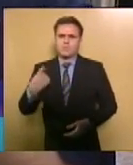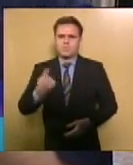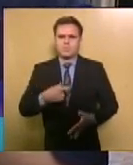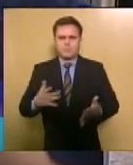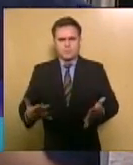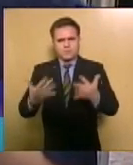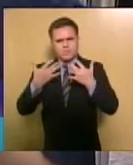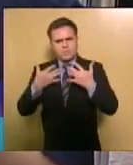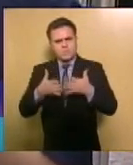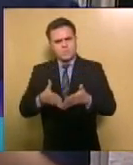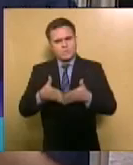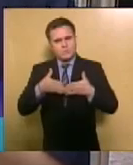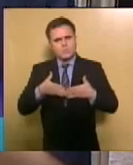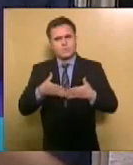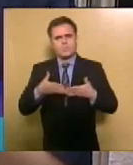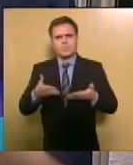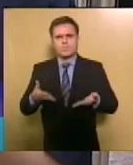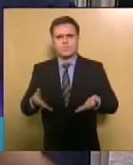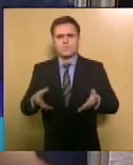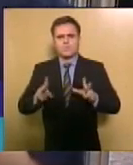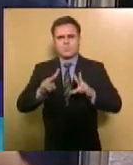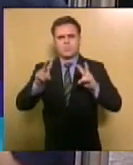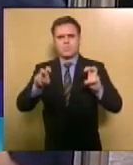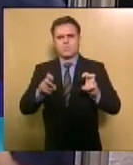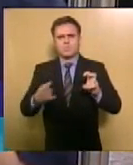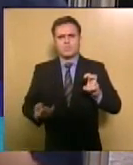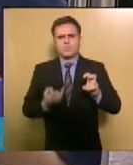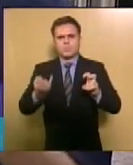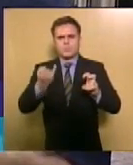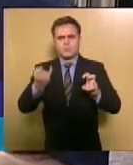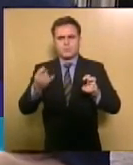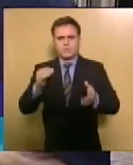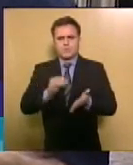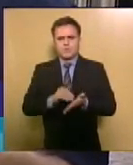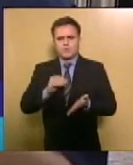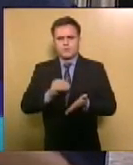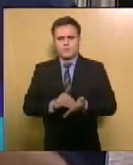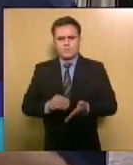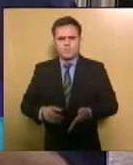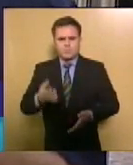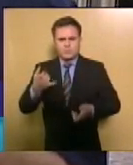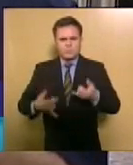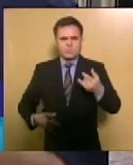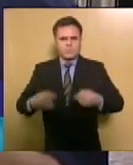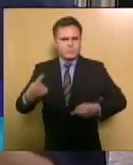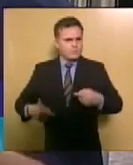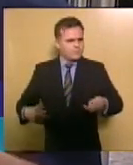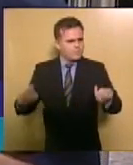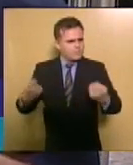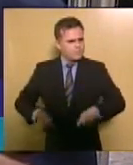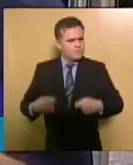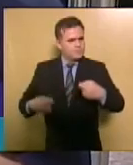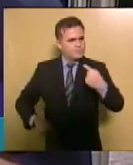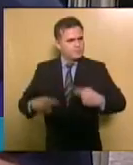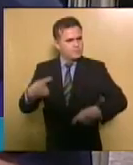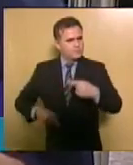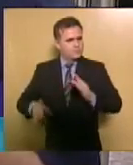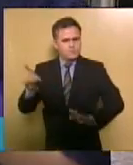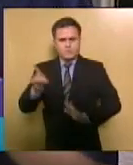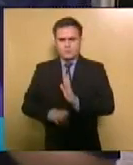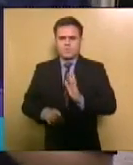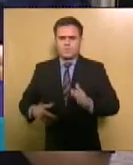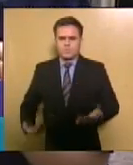atenção para uma uma grande temática né que a gente sentiu falta que é just ente a necessidade da política de direitos